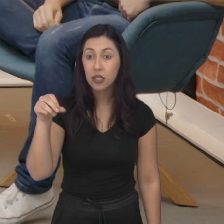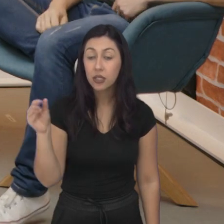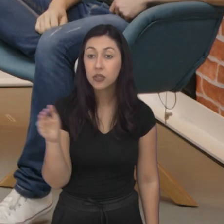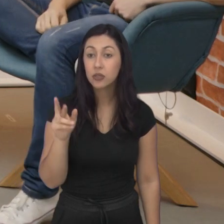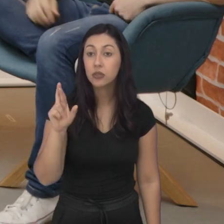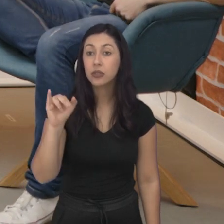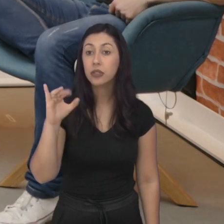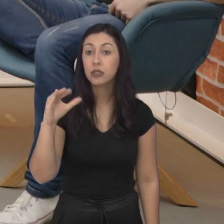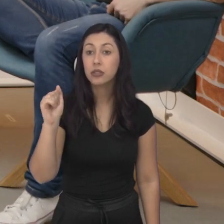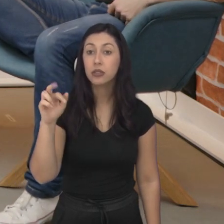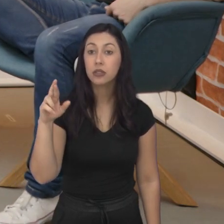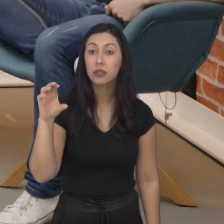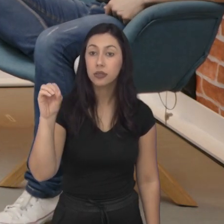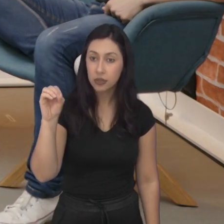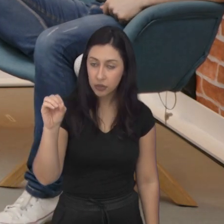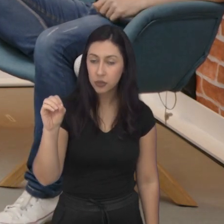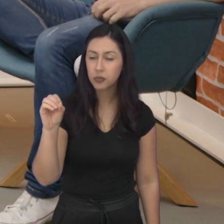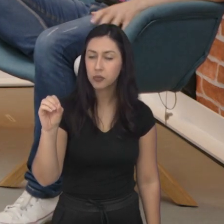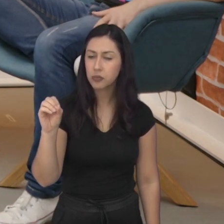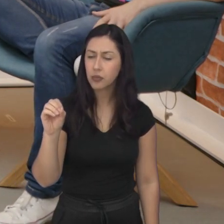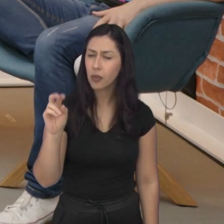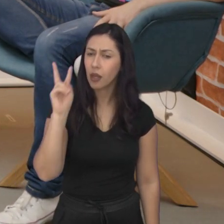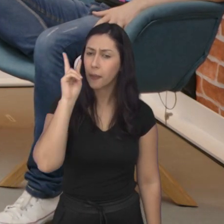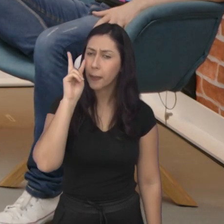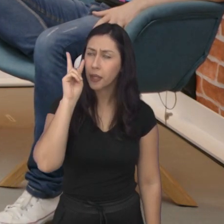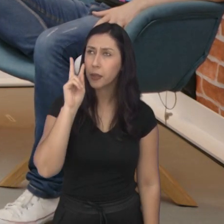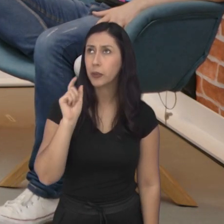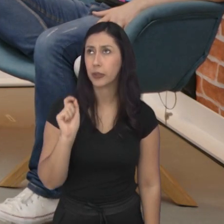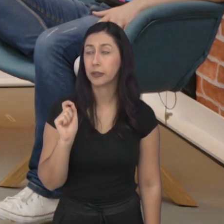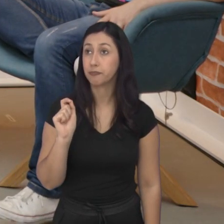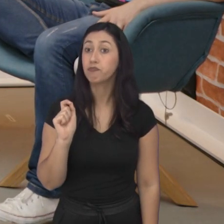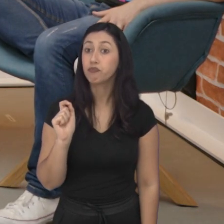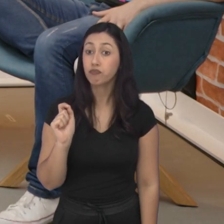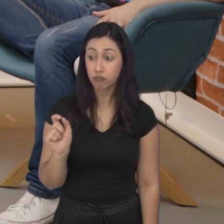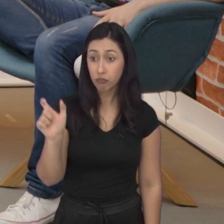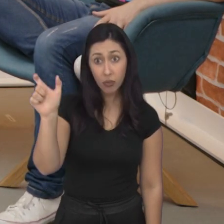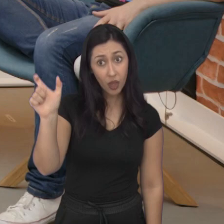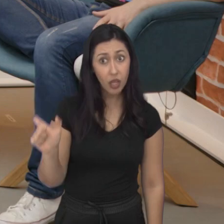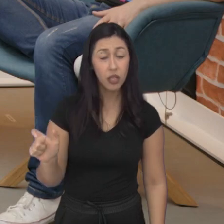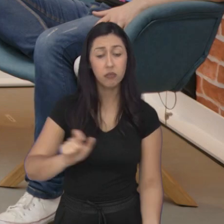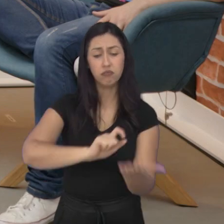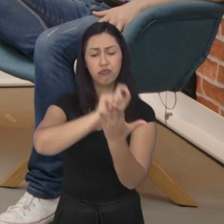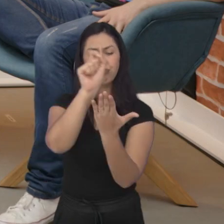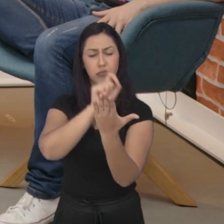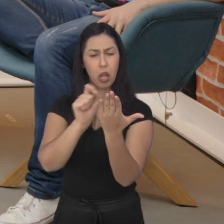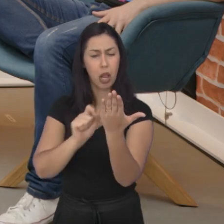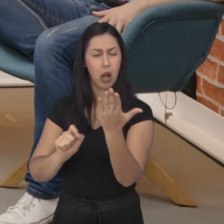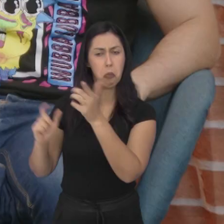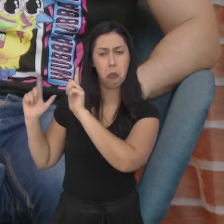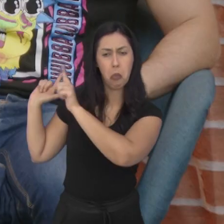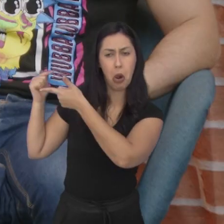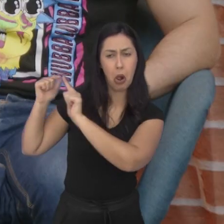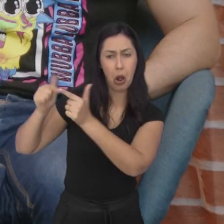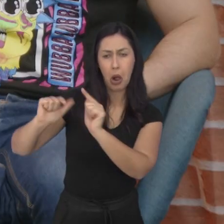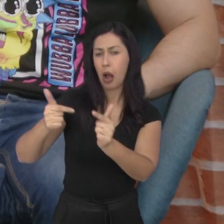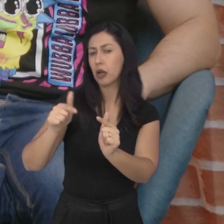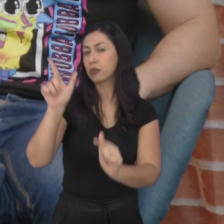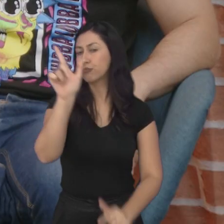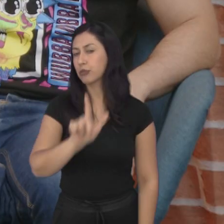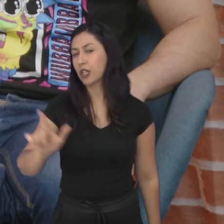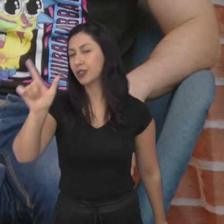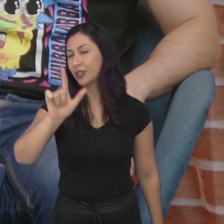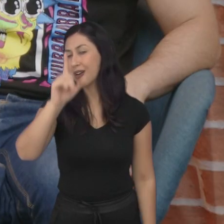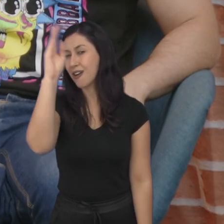e lembrei de uma questão interessante dentro disso, que, por exemplo, o Cassiano Ricardo, um autor clássico, né, da